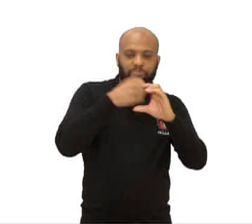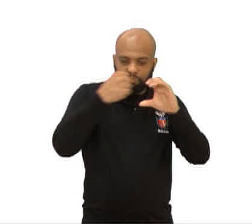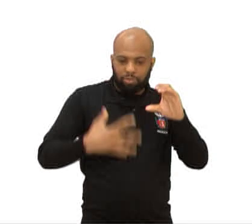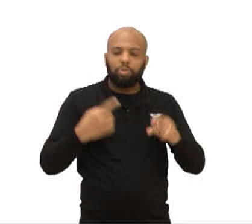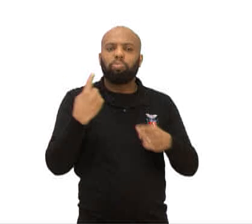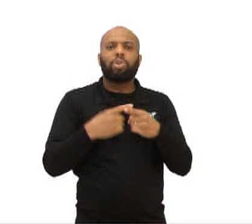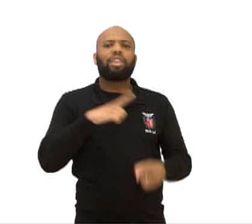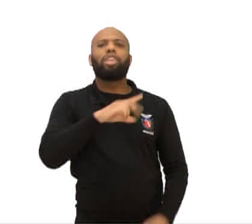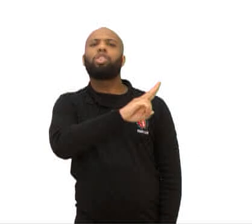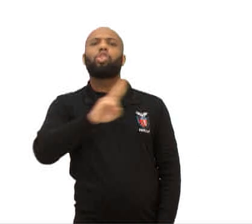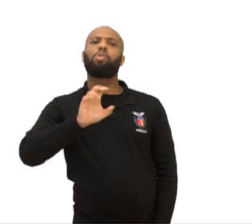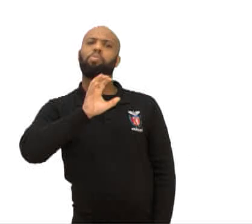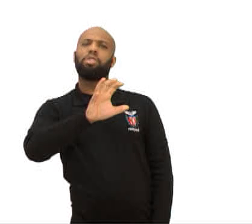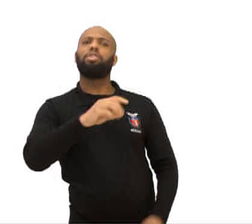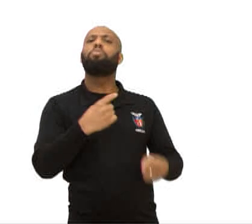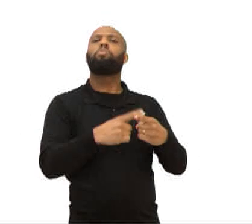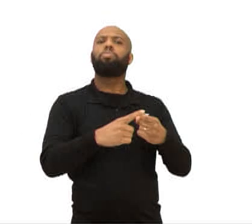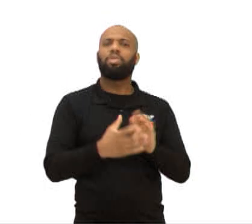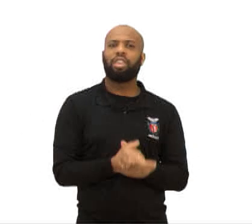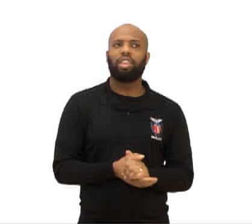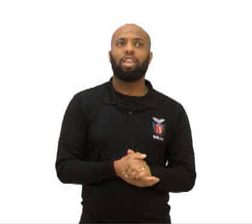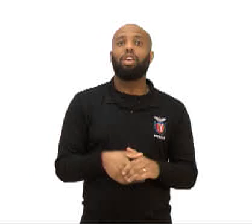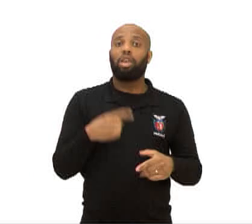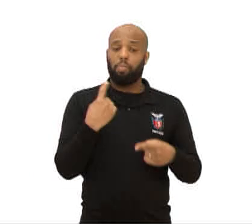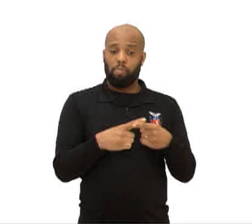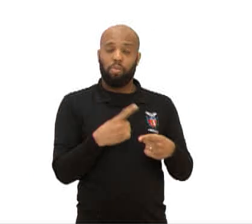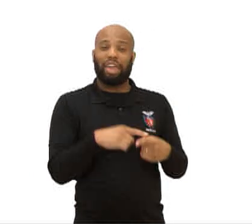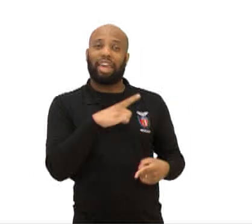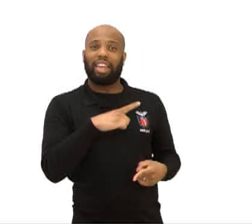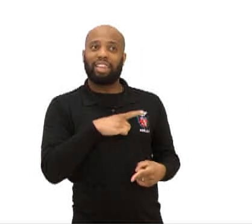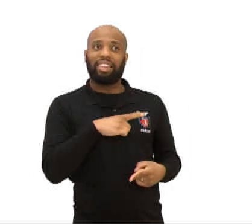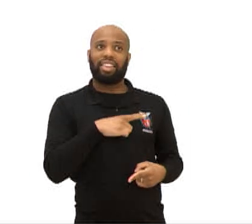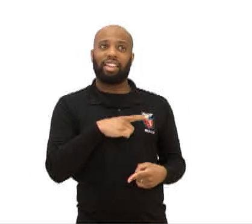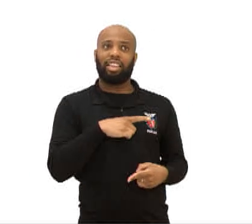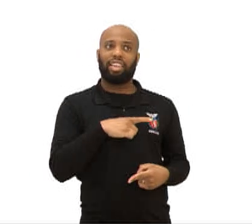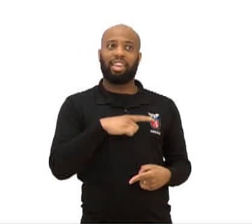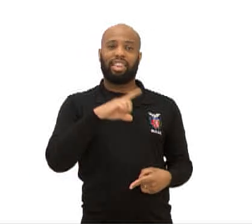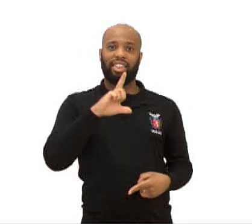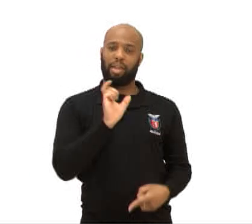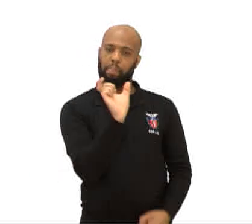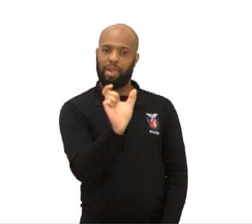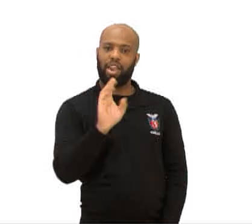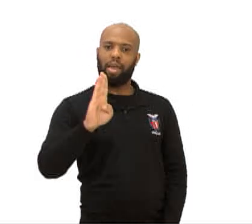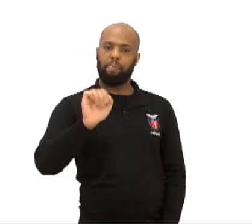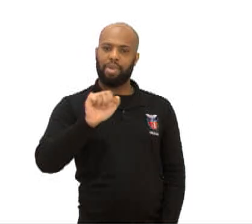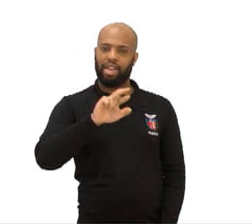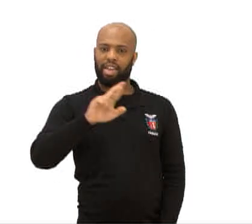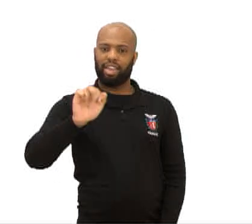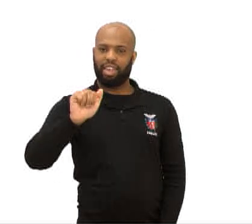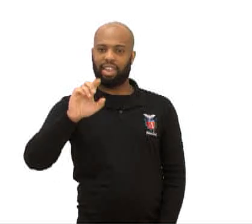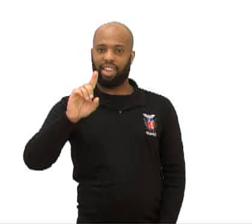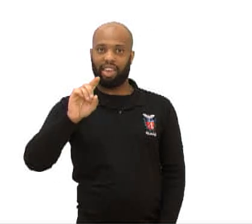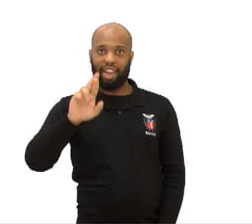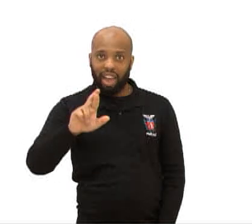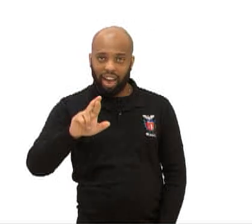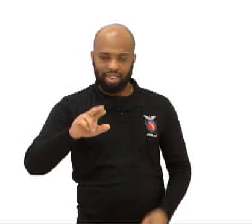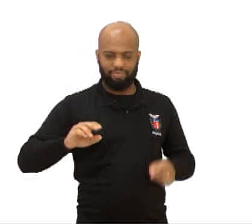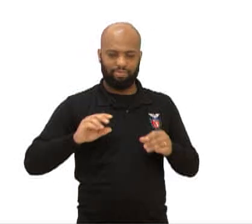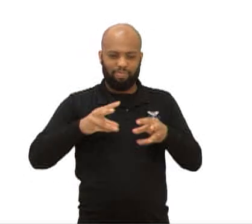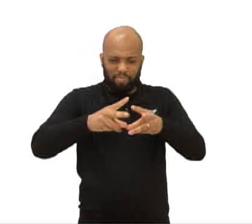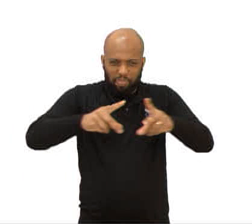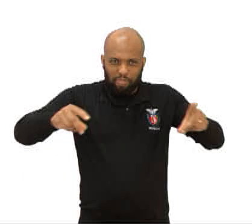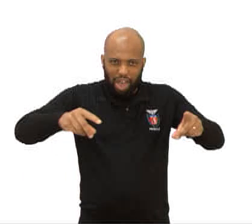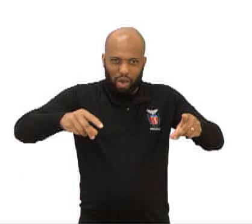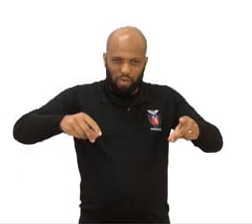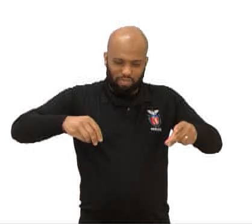esse nome de barreado? Surgiu a partir da expressão barrear a panela, ou seja, eu vou revestir